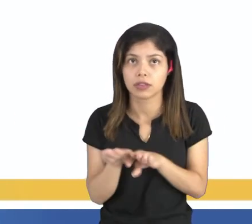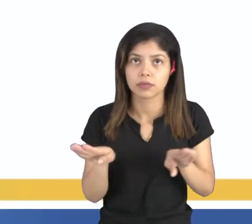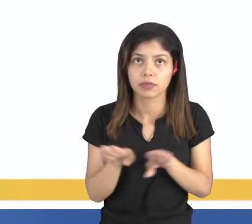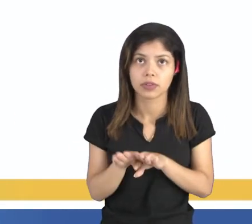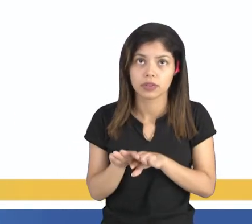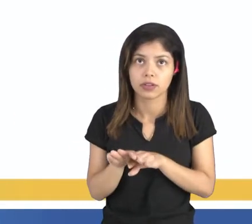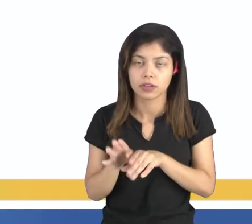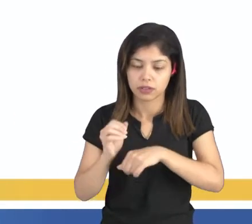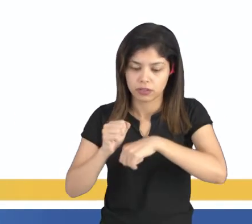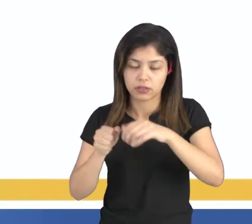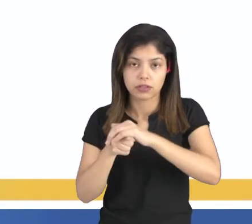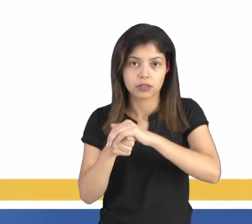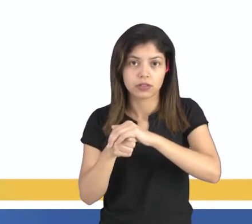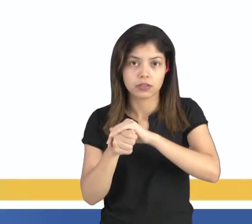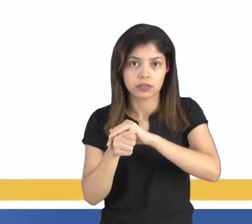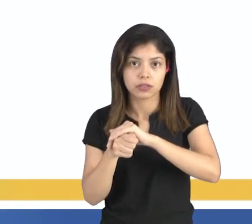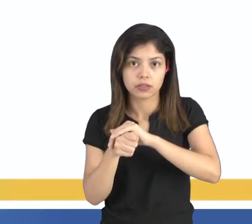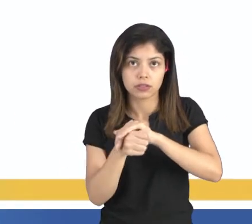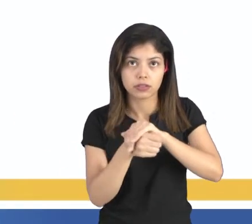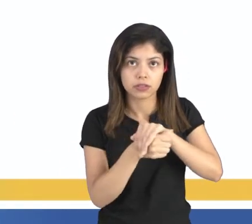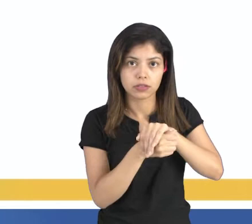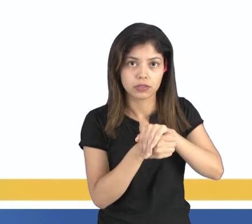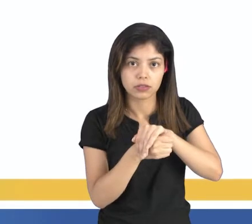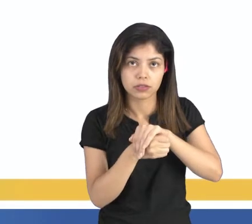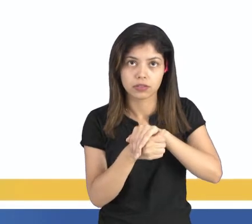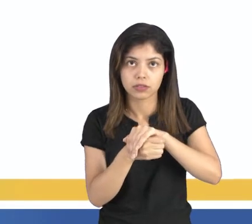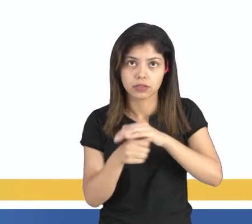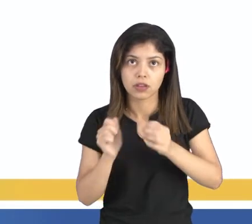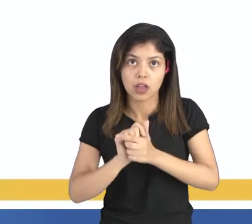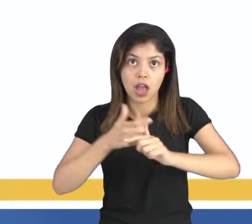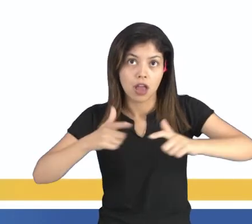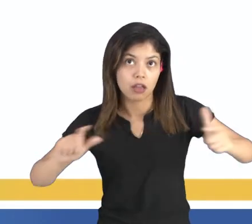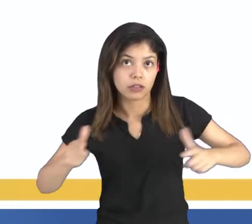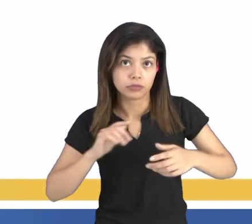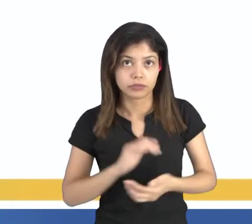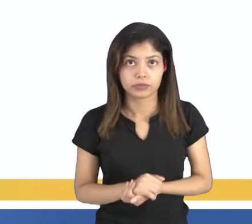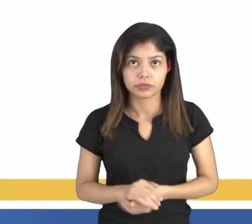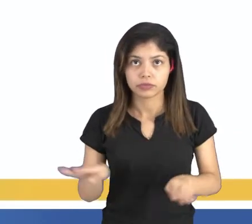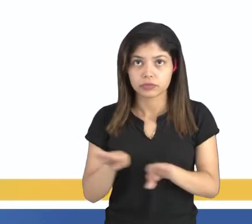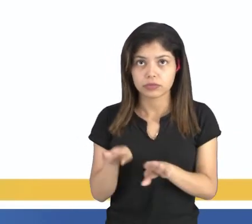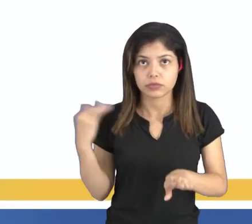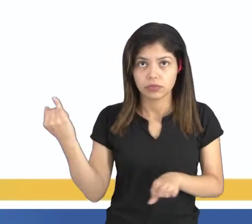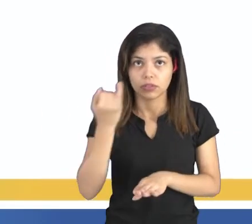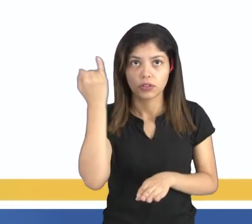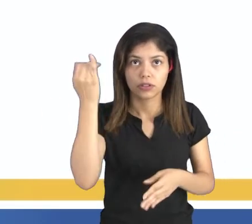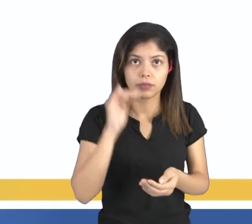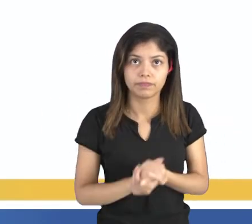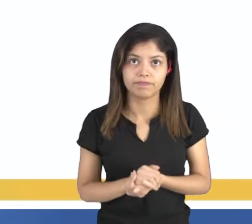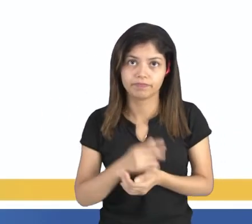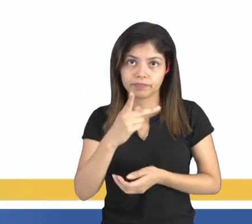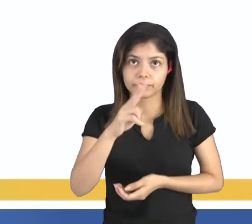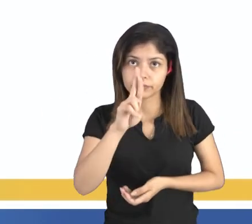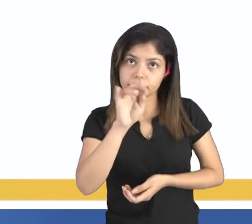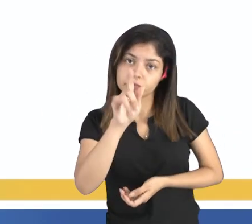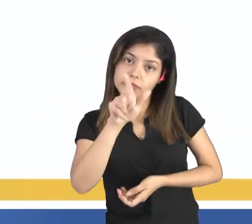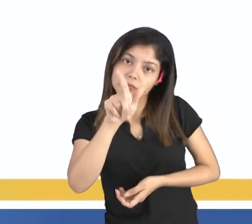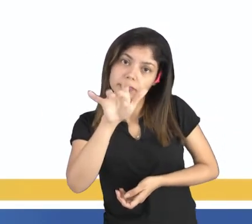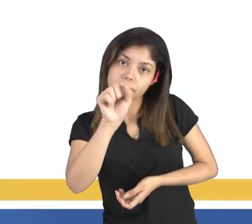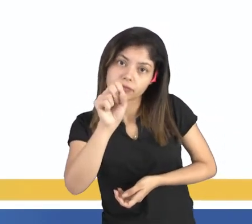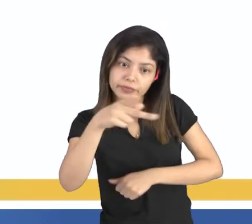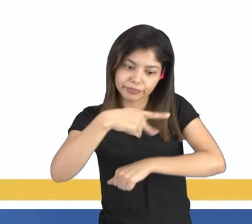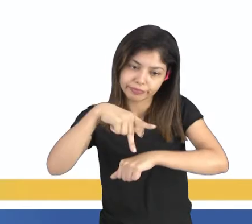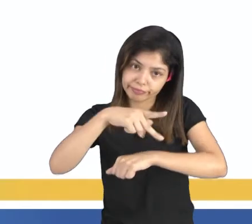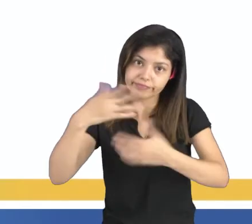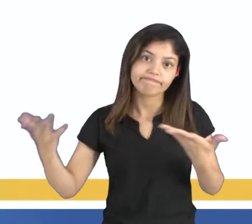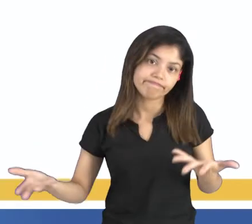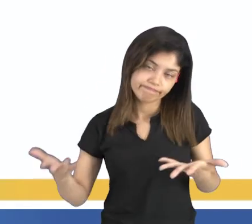o caramujo, trazido ao Brasil nos anos 80, o caramujo gigante africano, tornou-se uma das principais pragas no país. Quem